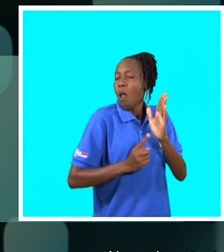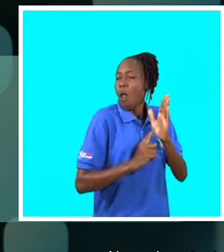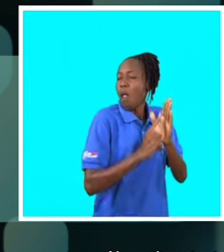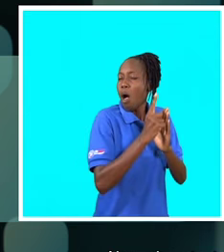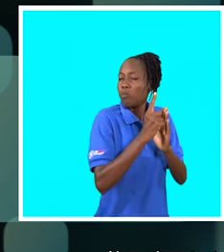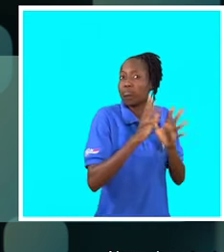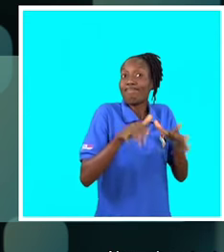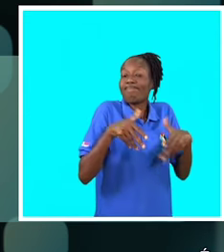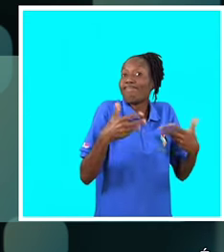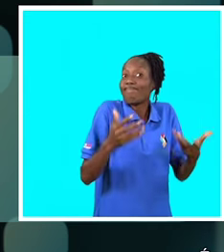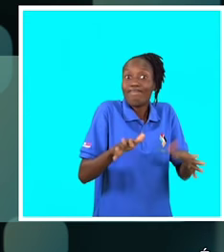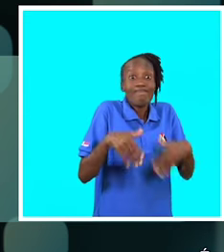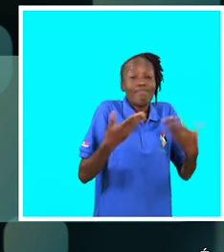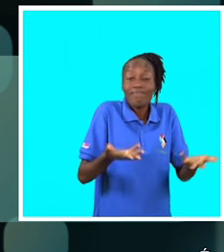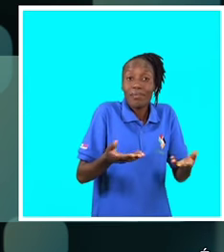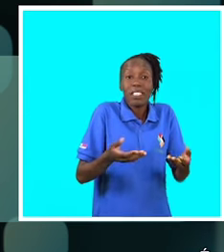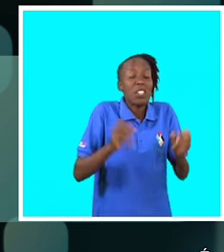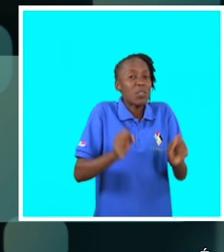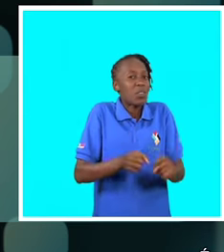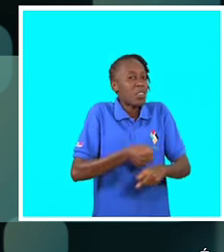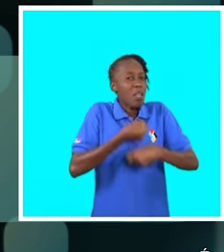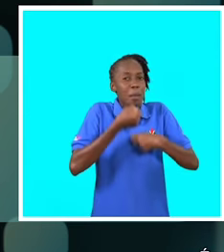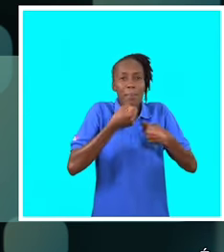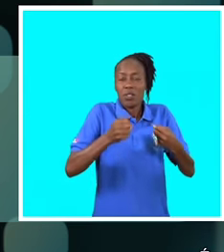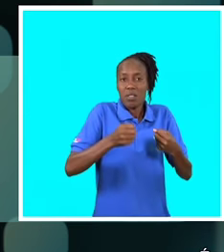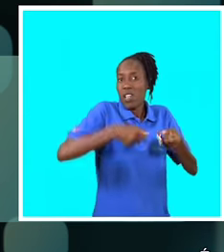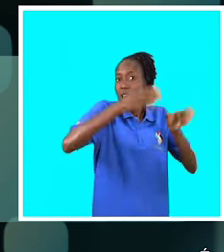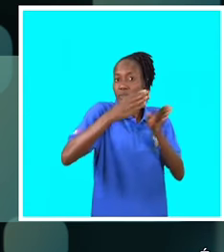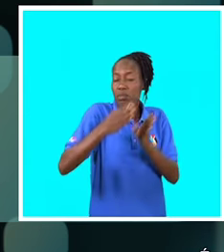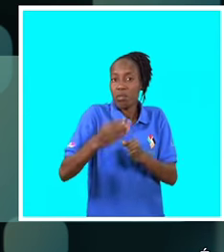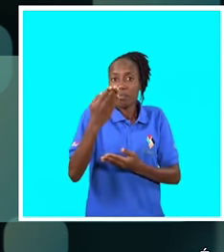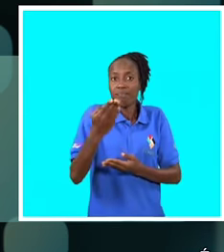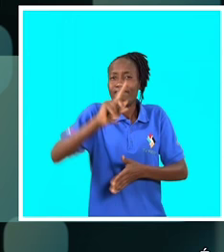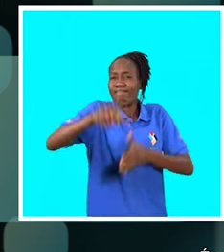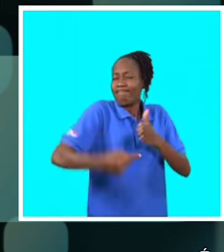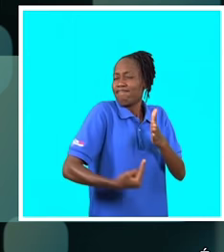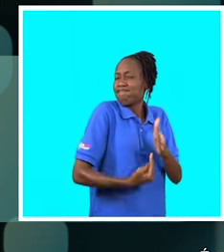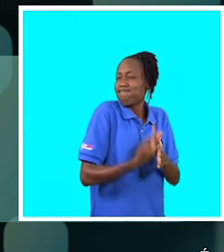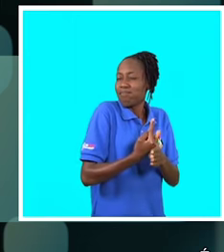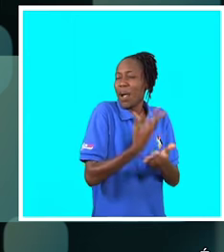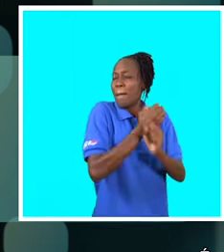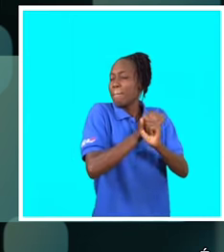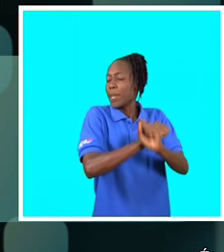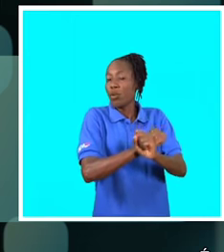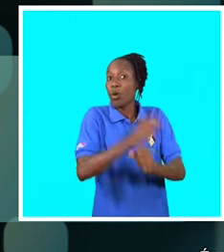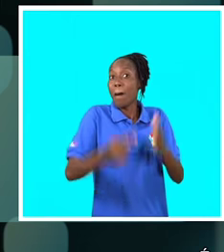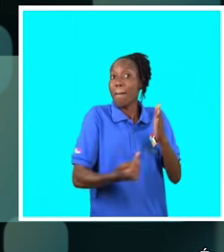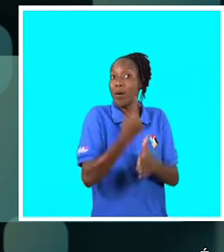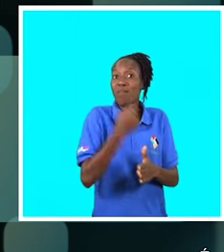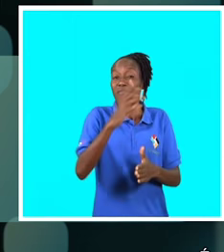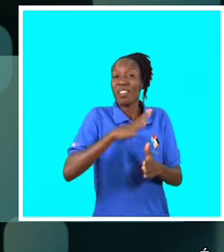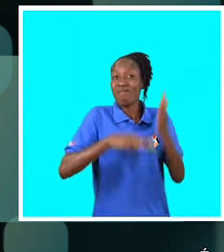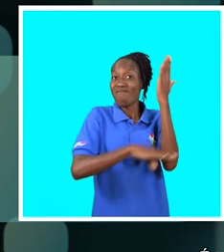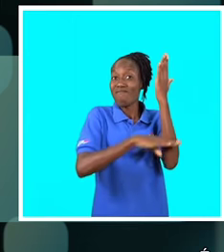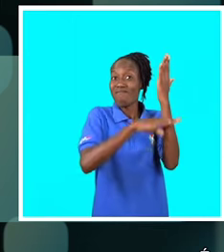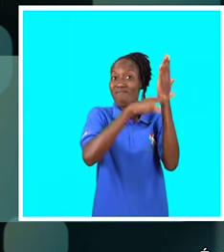elevadas, ou altas, desculpe. Esse indivíduo pode dar... É perigoso. Pode ter um ataque de